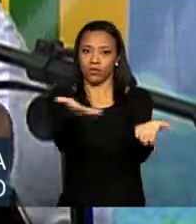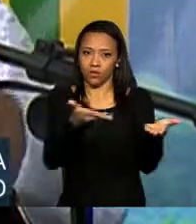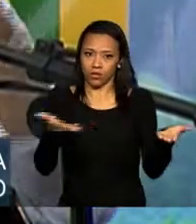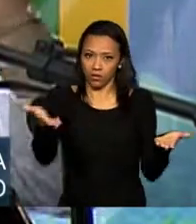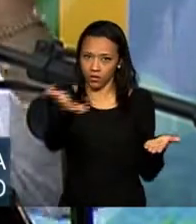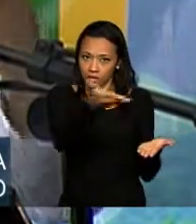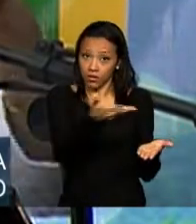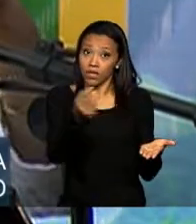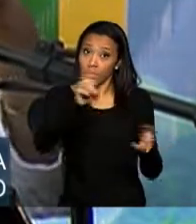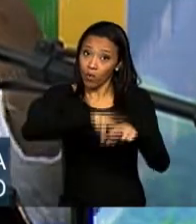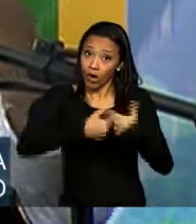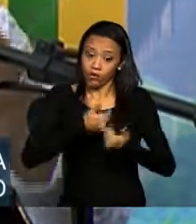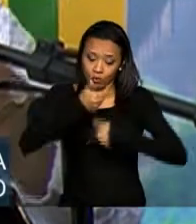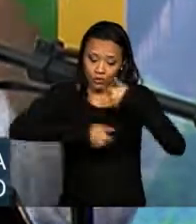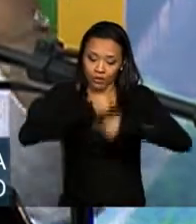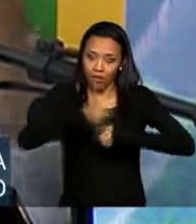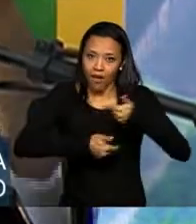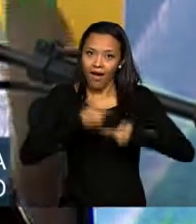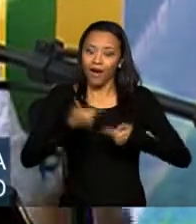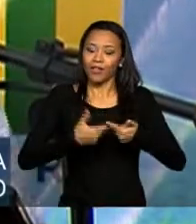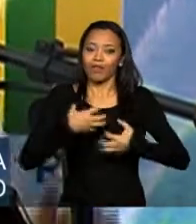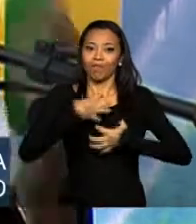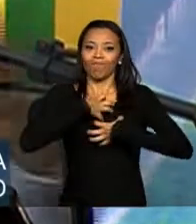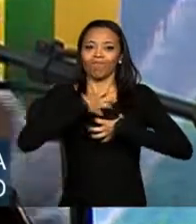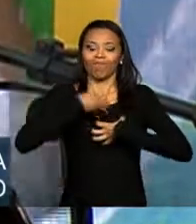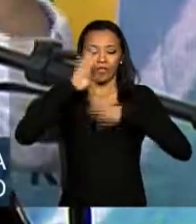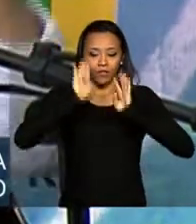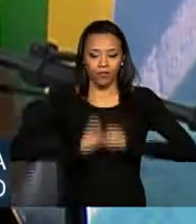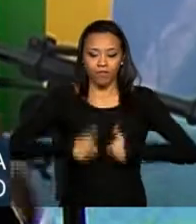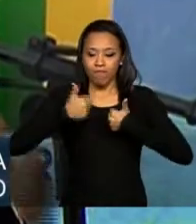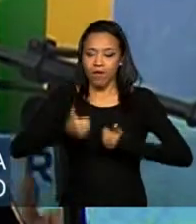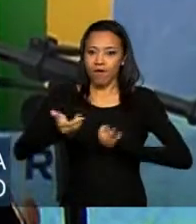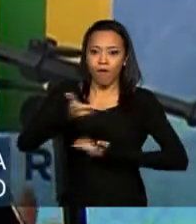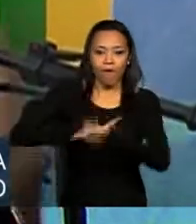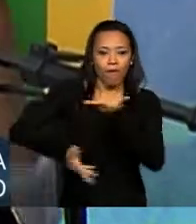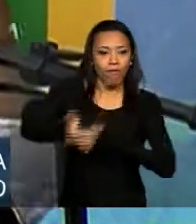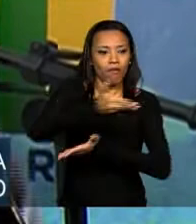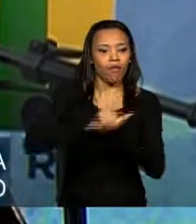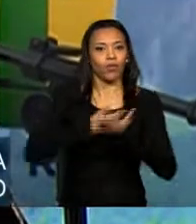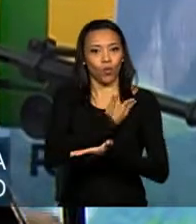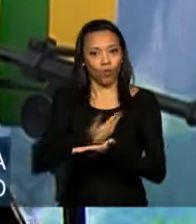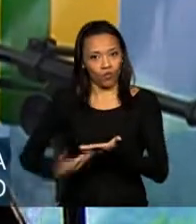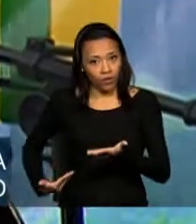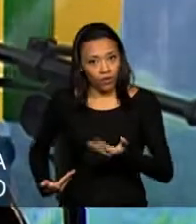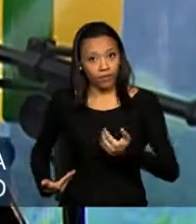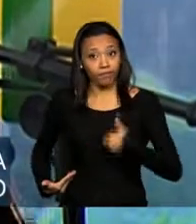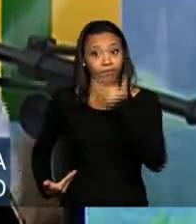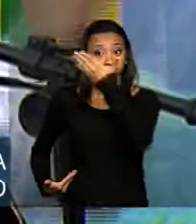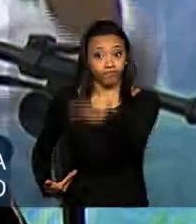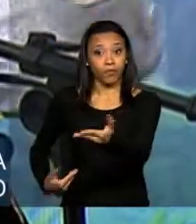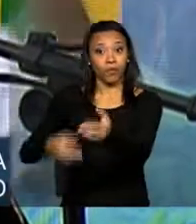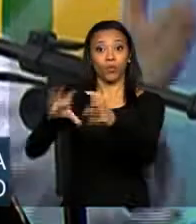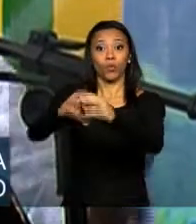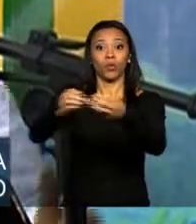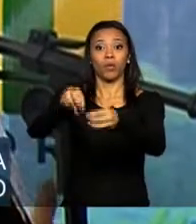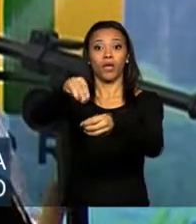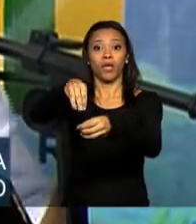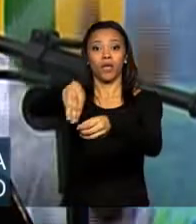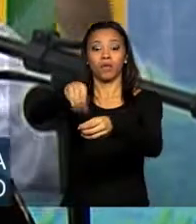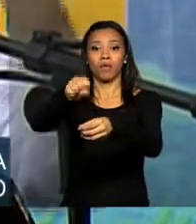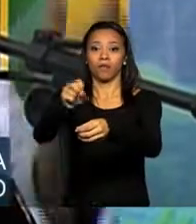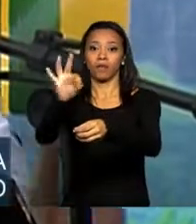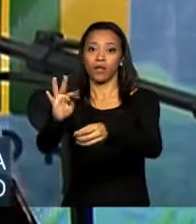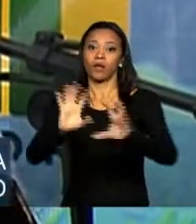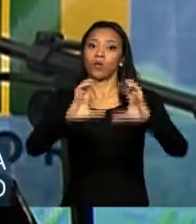que dignificam a minha relação a relação do governo com o MST com